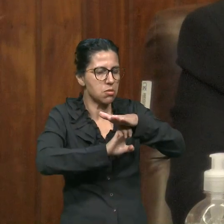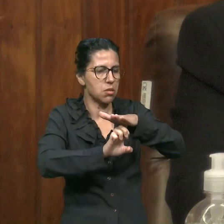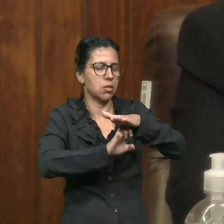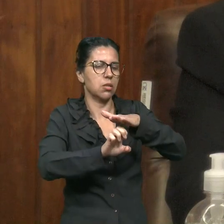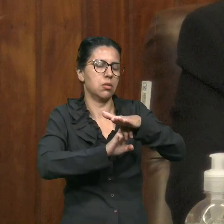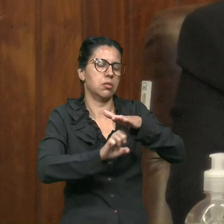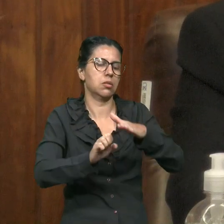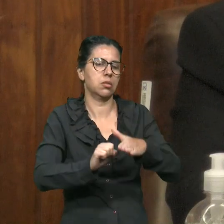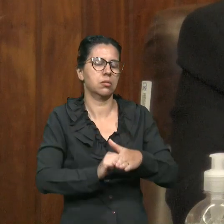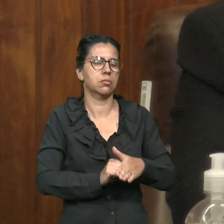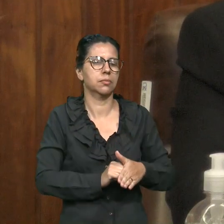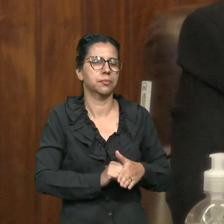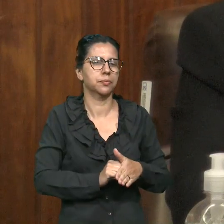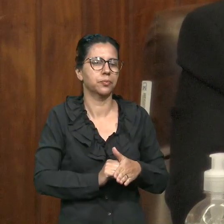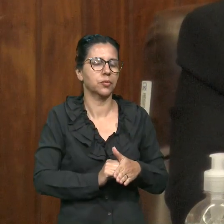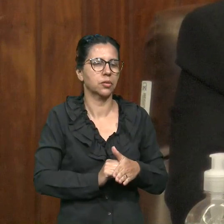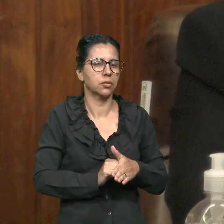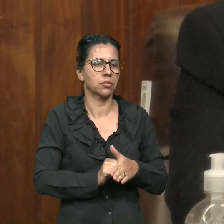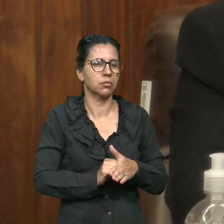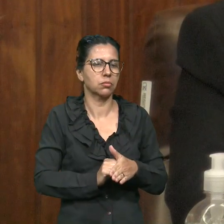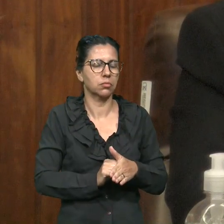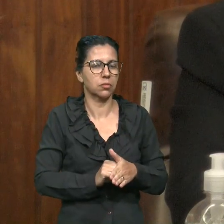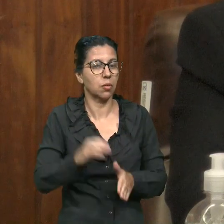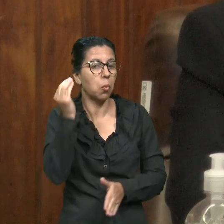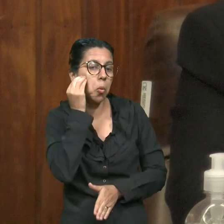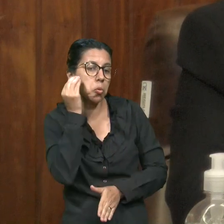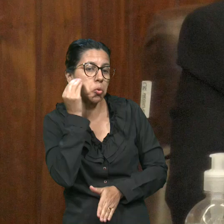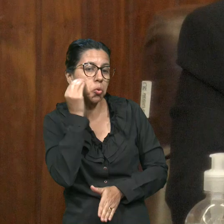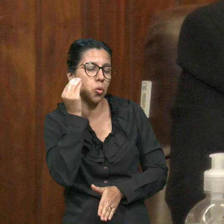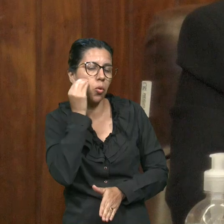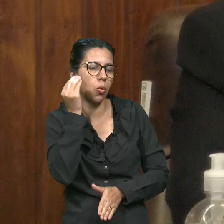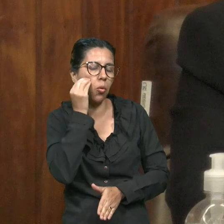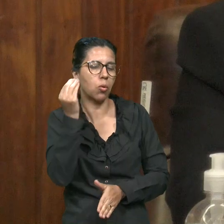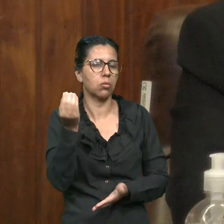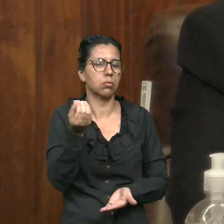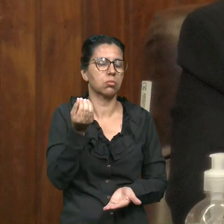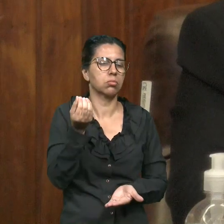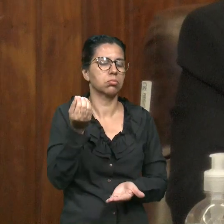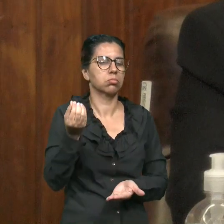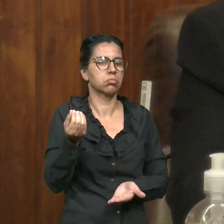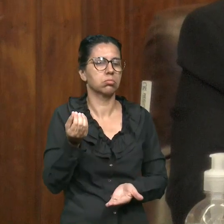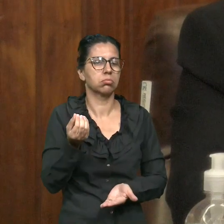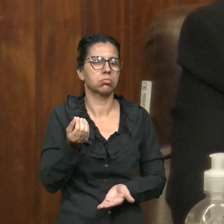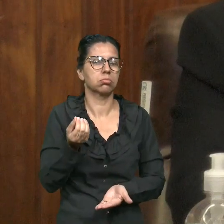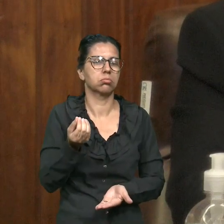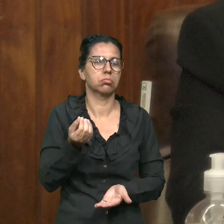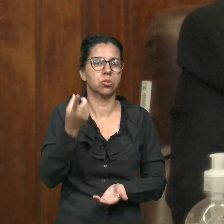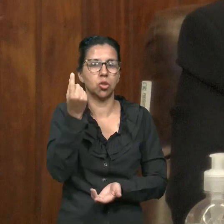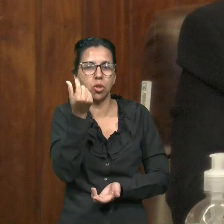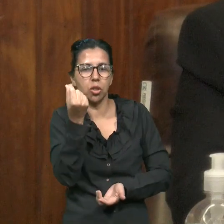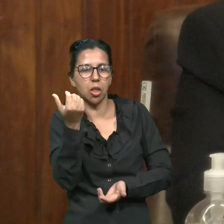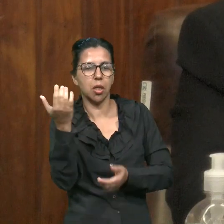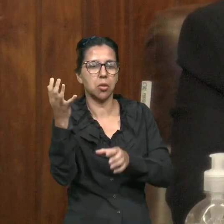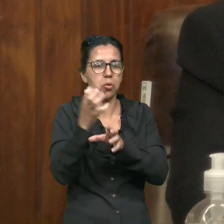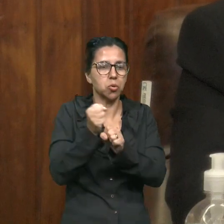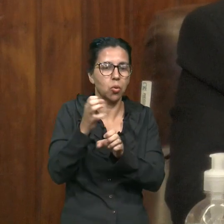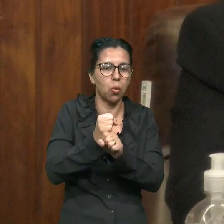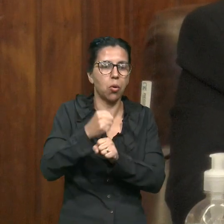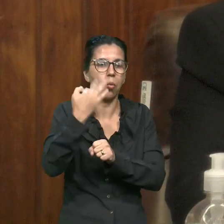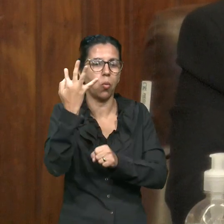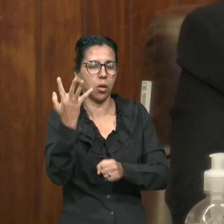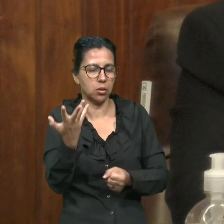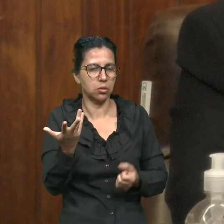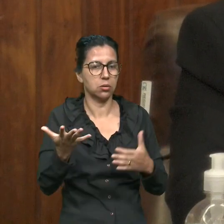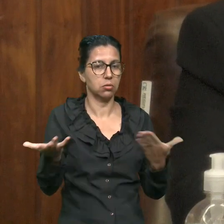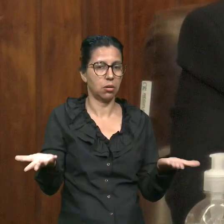preço 022/2022 apresentaram suas propostas considerando todas as despesas no longo de 12 meses, o que